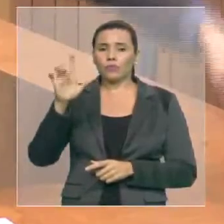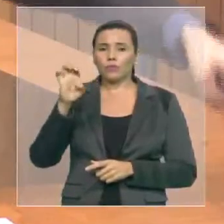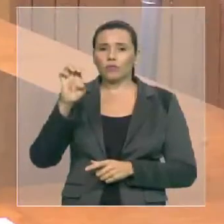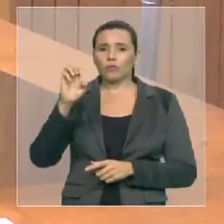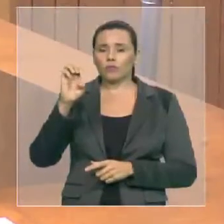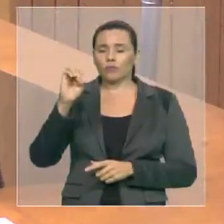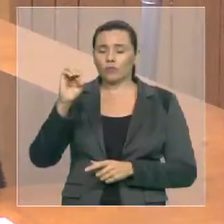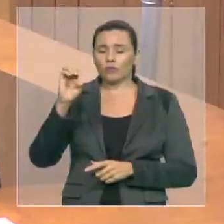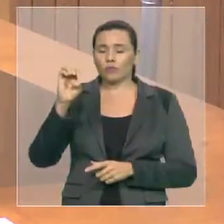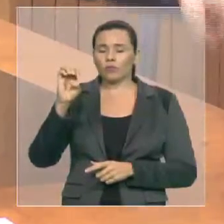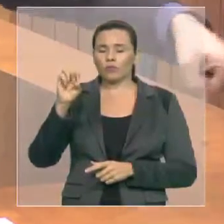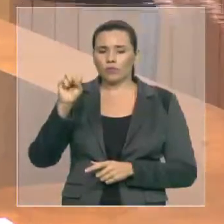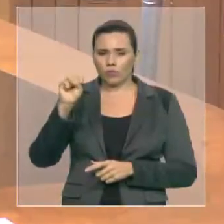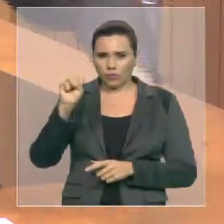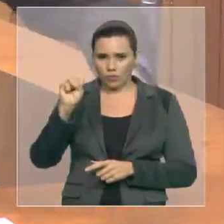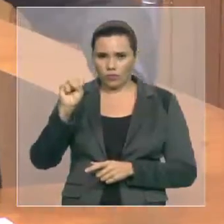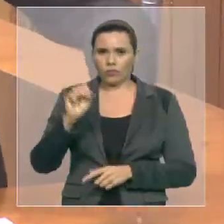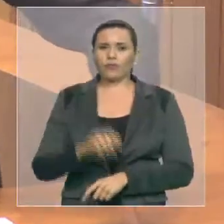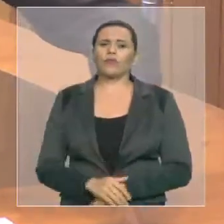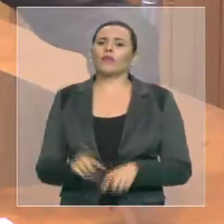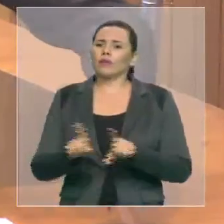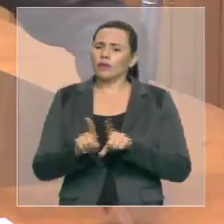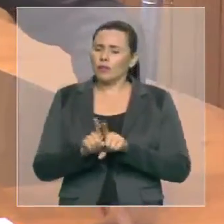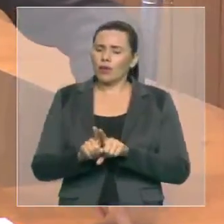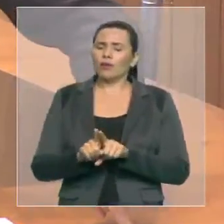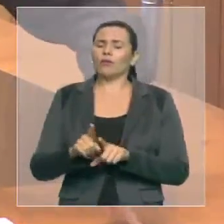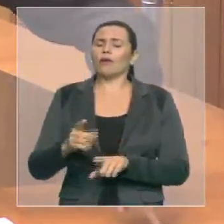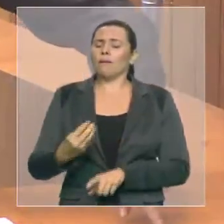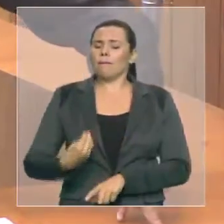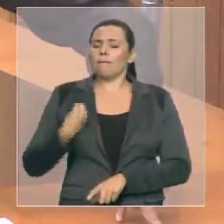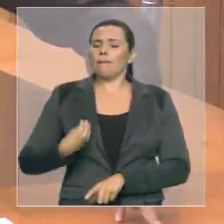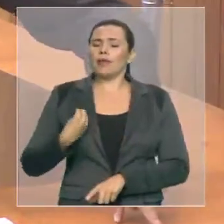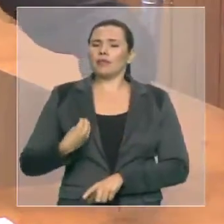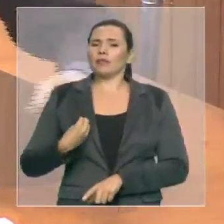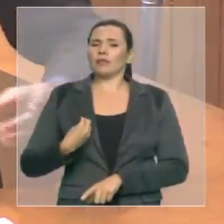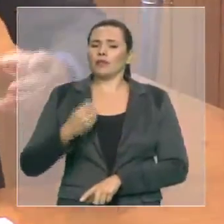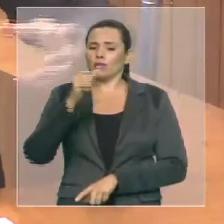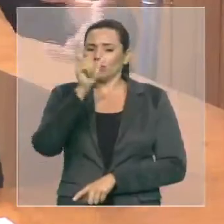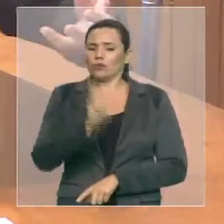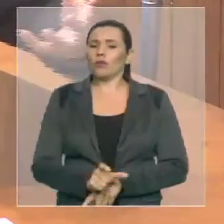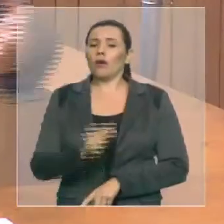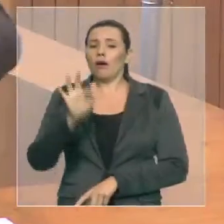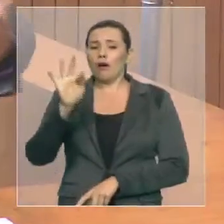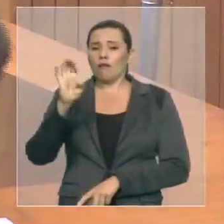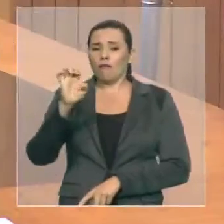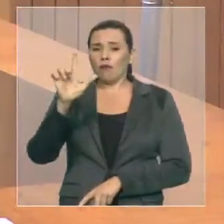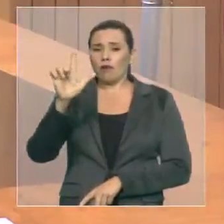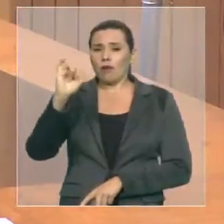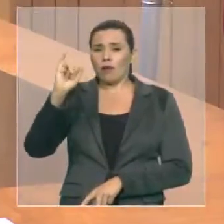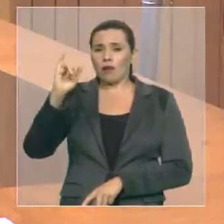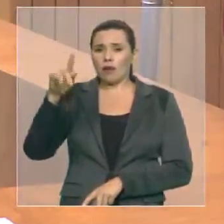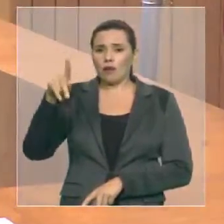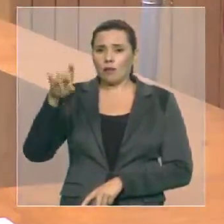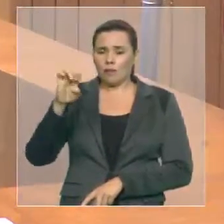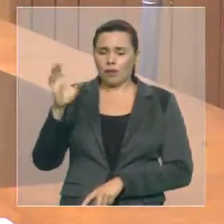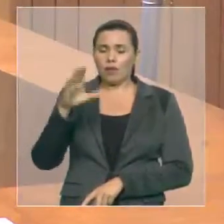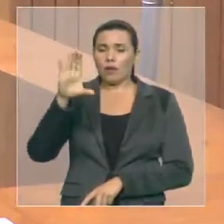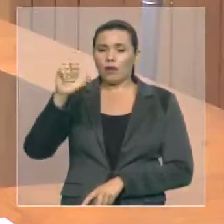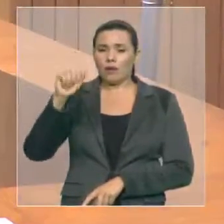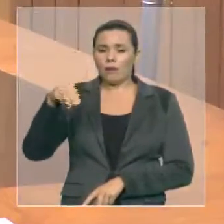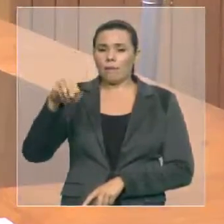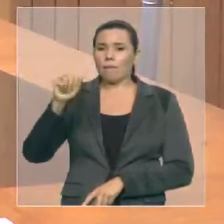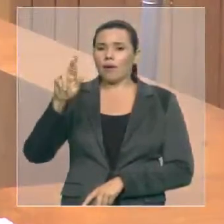dos bancos, para que os bancos possam investir em tecnologia e também em segurança, onde, de forma conjunta, de